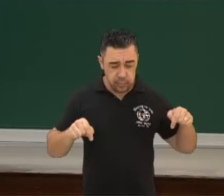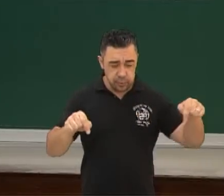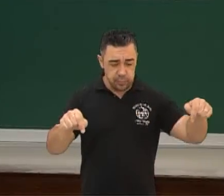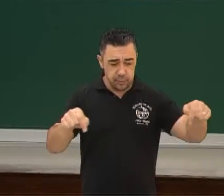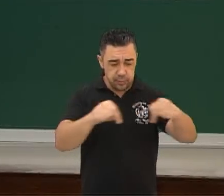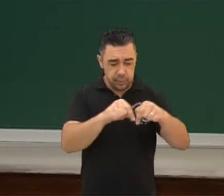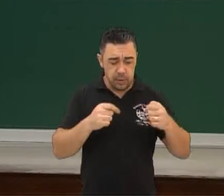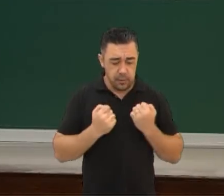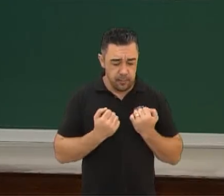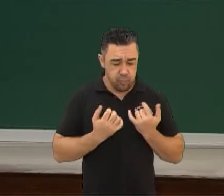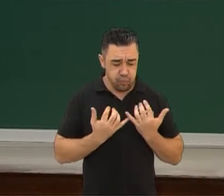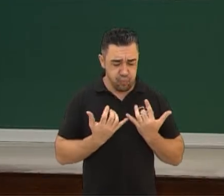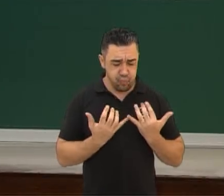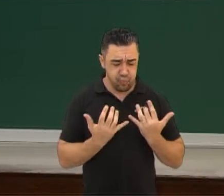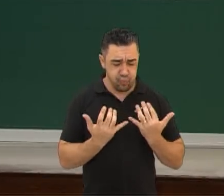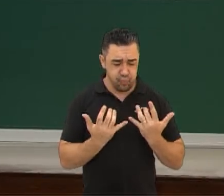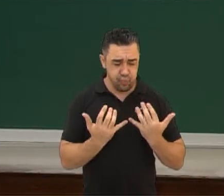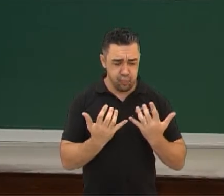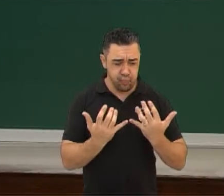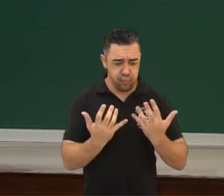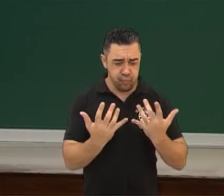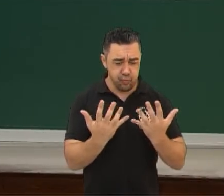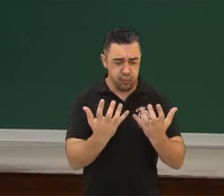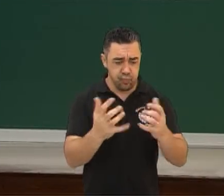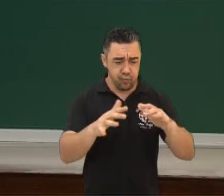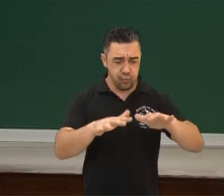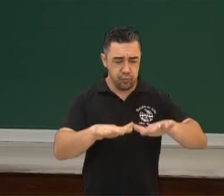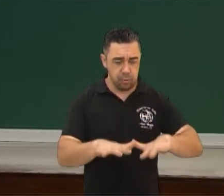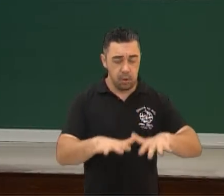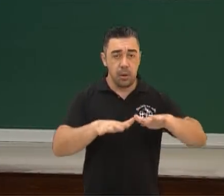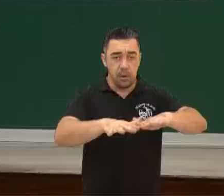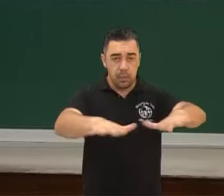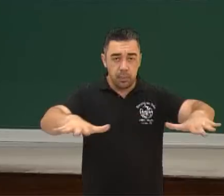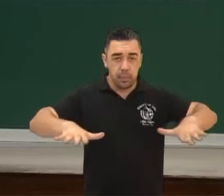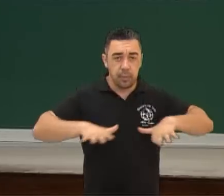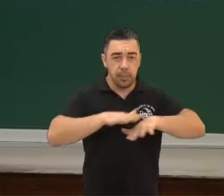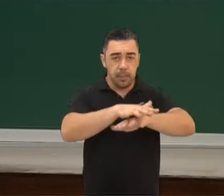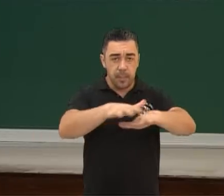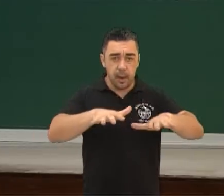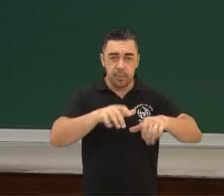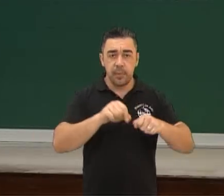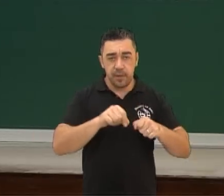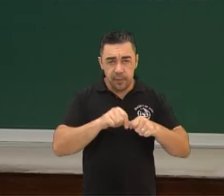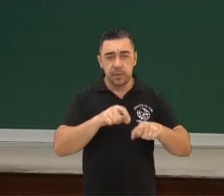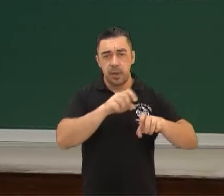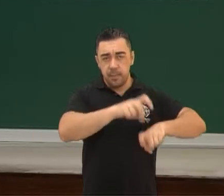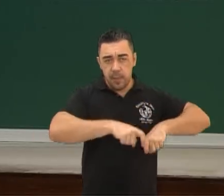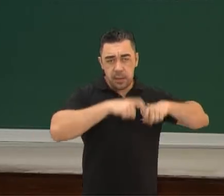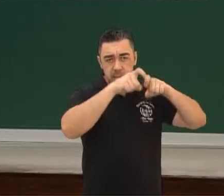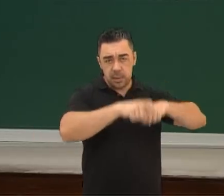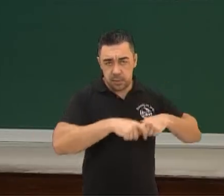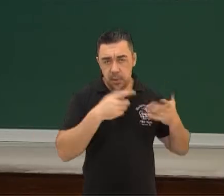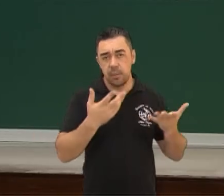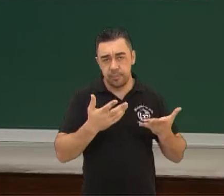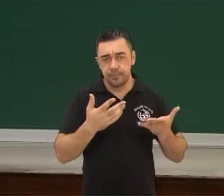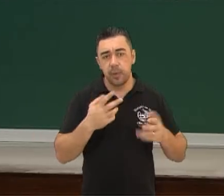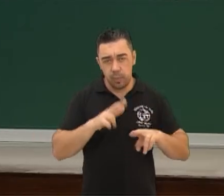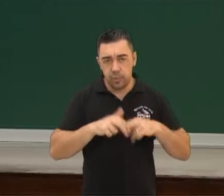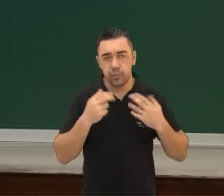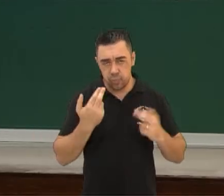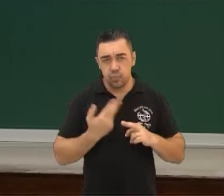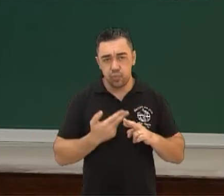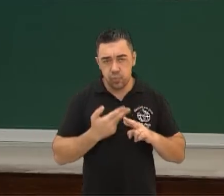abrir espaço ali para agropecuária é muito rápido. Né? Então, as queimadas, elas são bastante